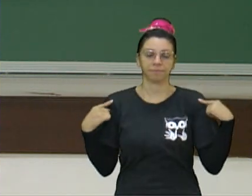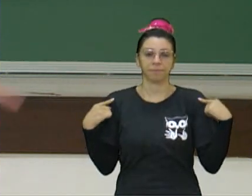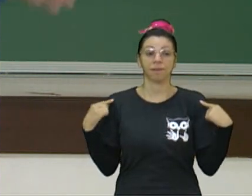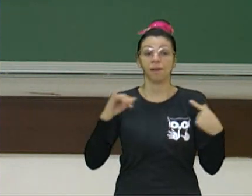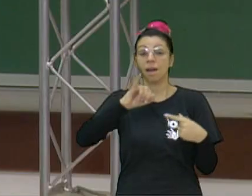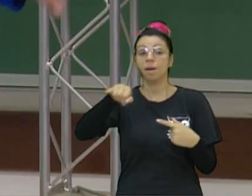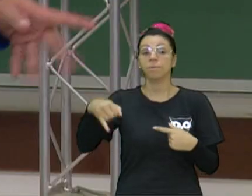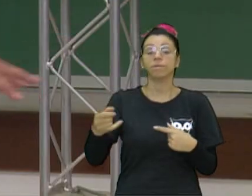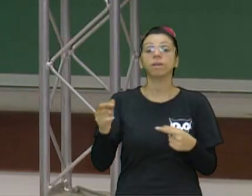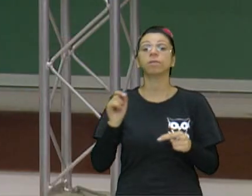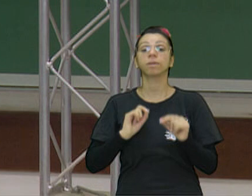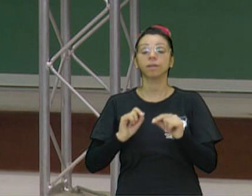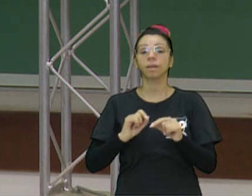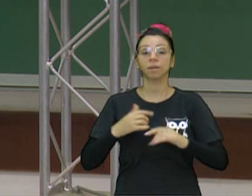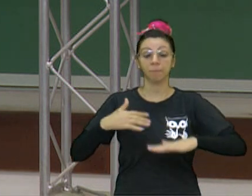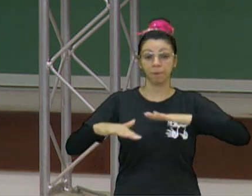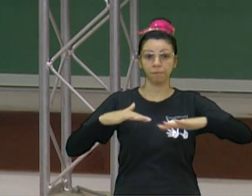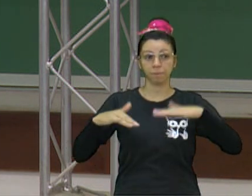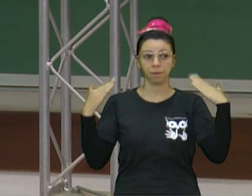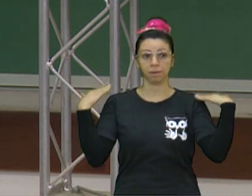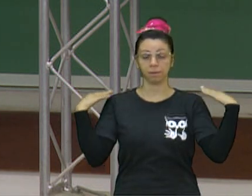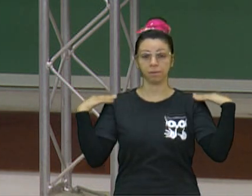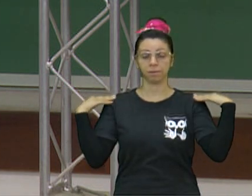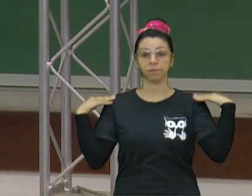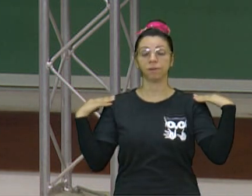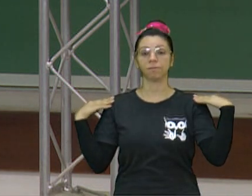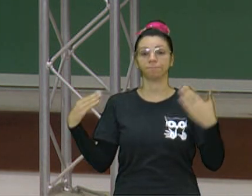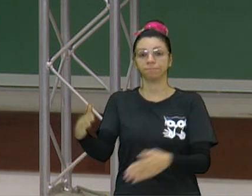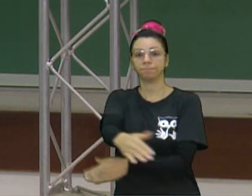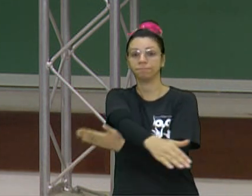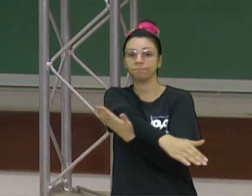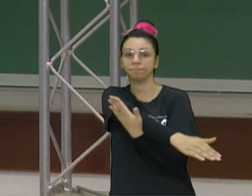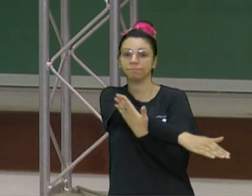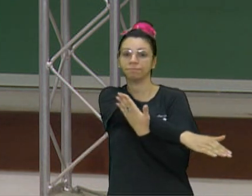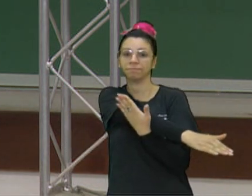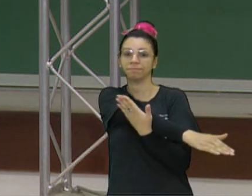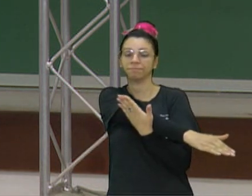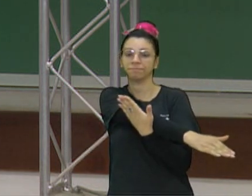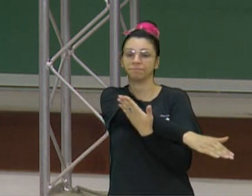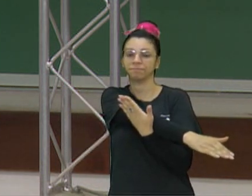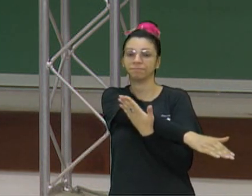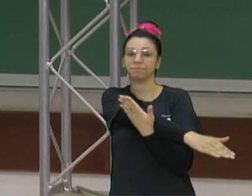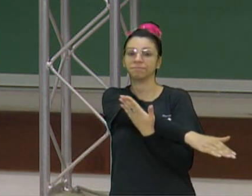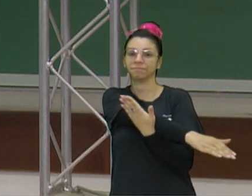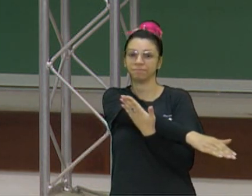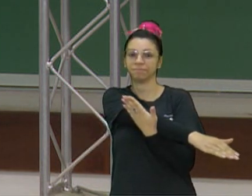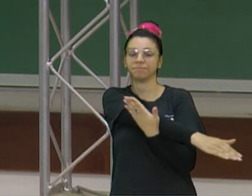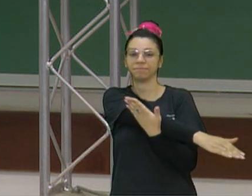Aproveita que estamos mexendo os ombros, já puxa o braço lá à frente.